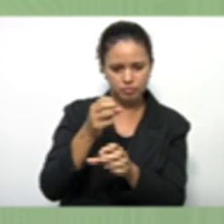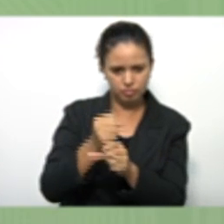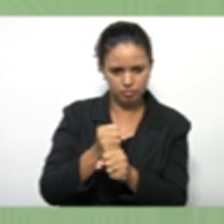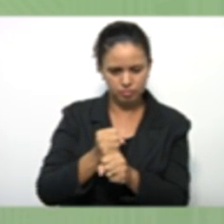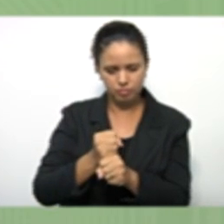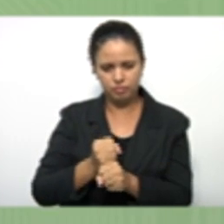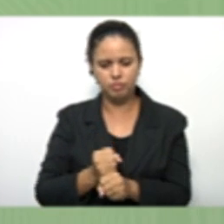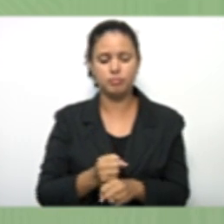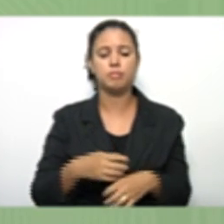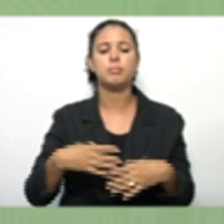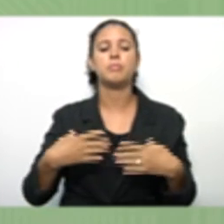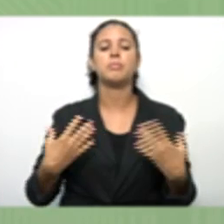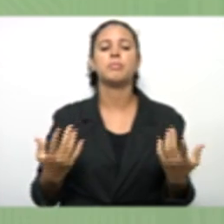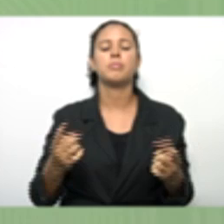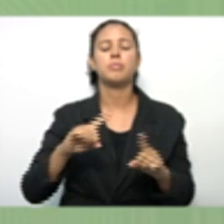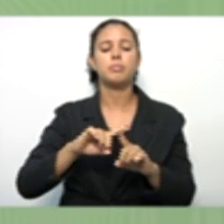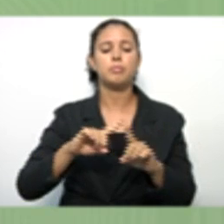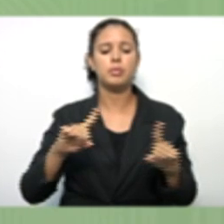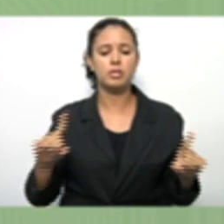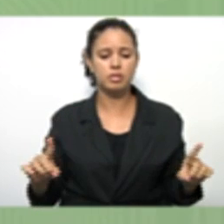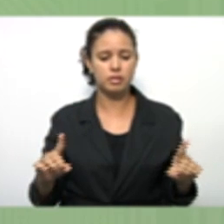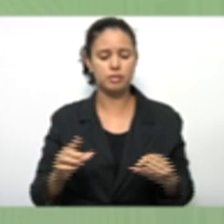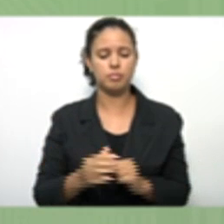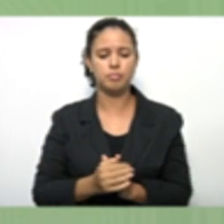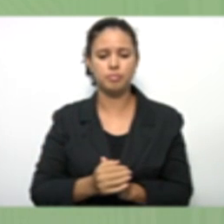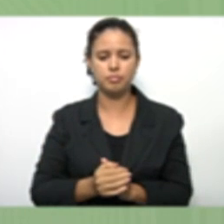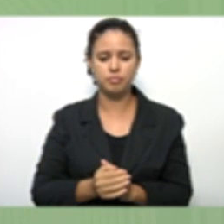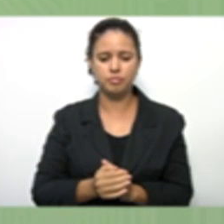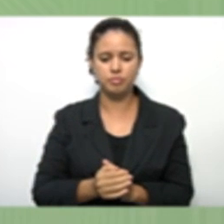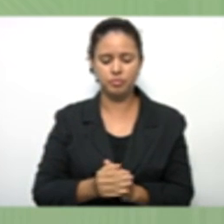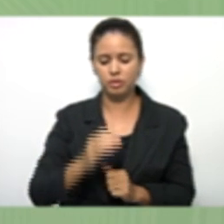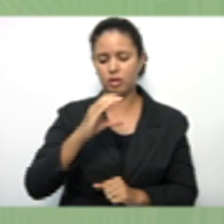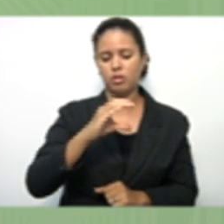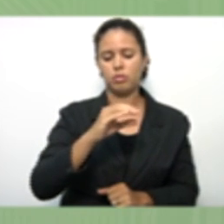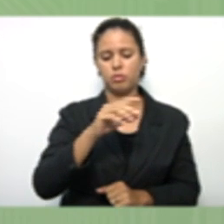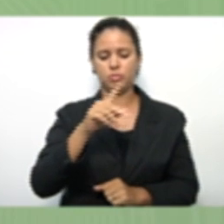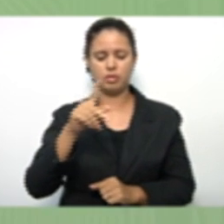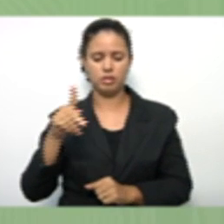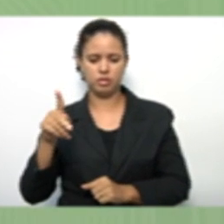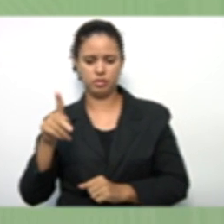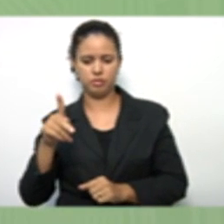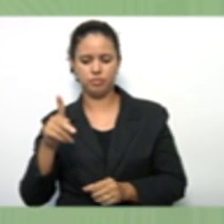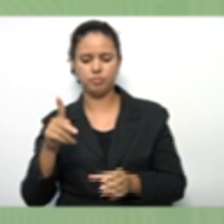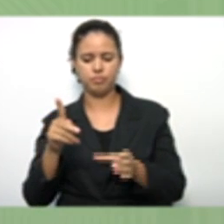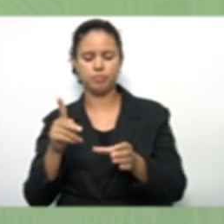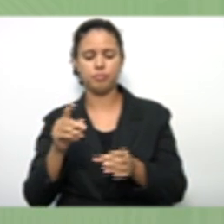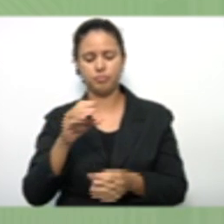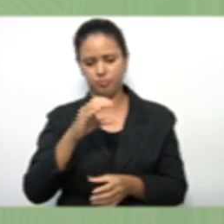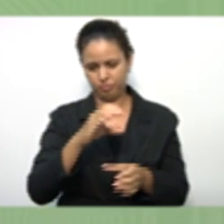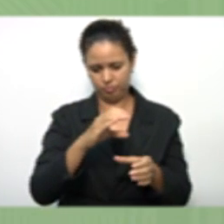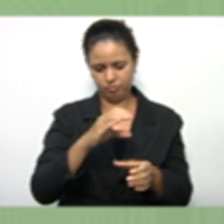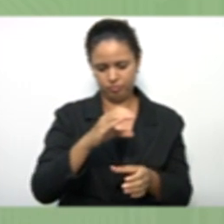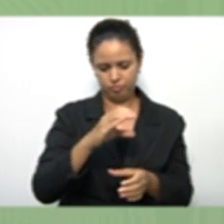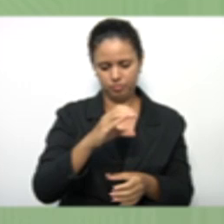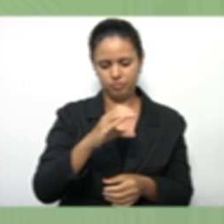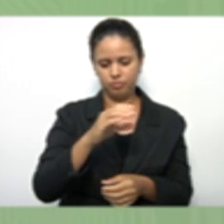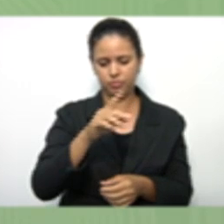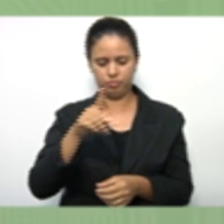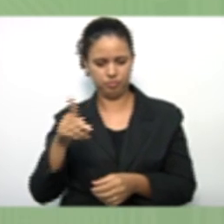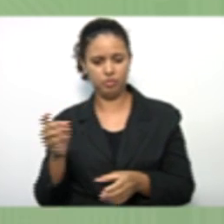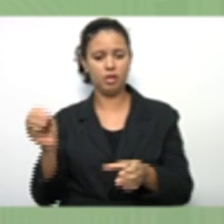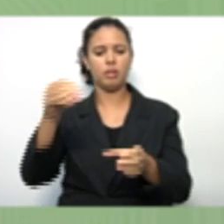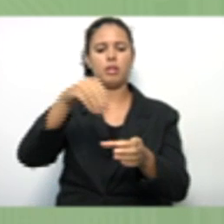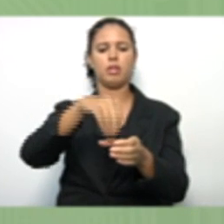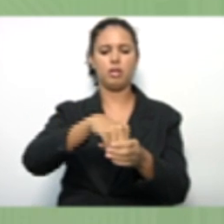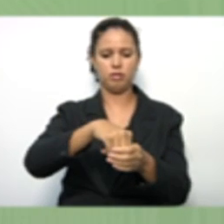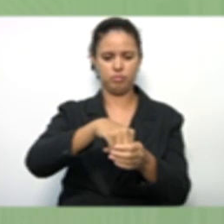quem representam os usuários internos e externos na cooperativa. Então, aqui nós temos a cooperativa.